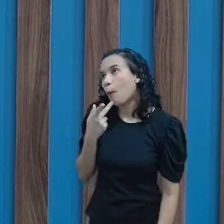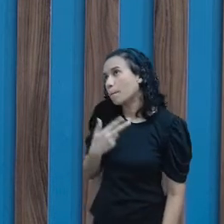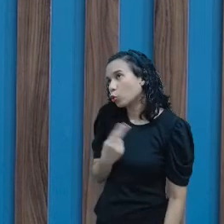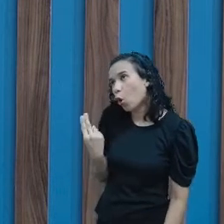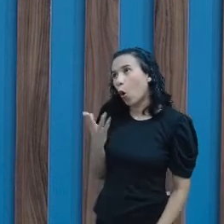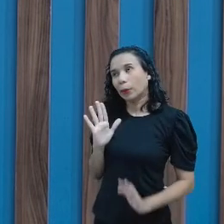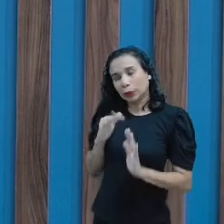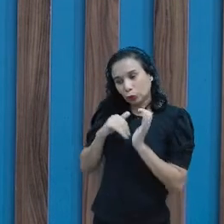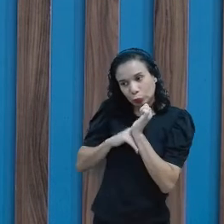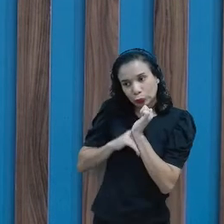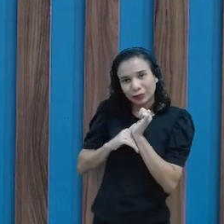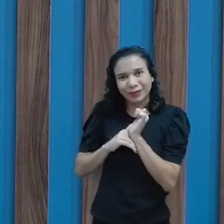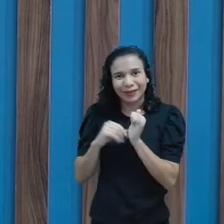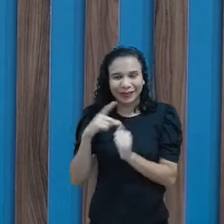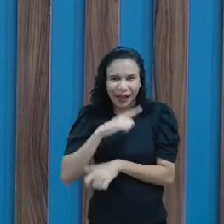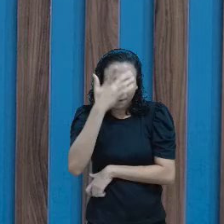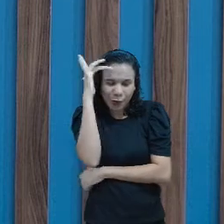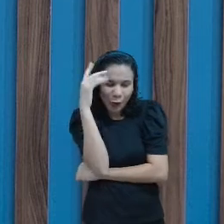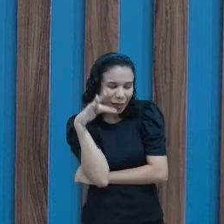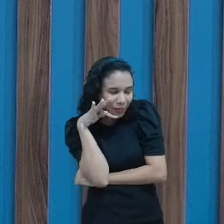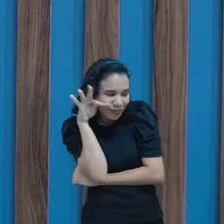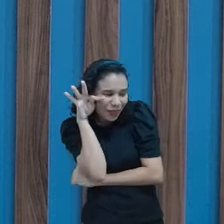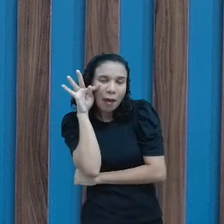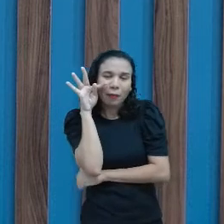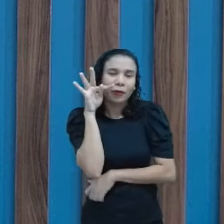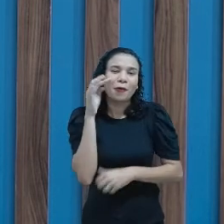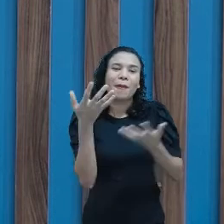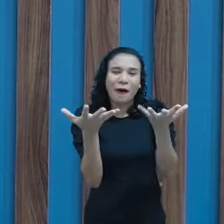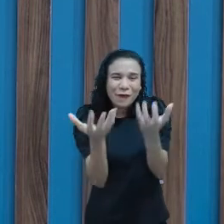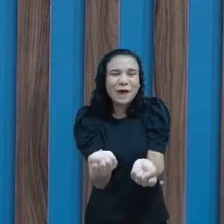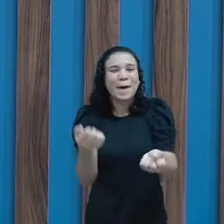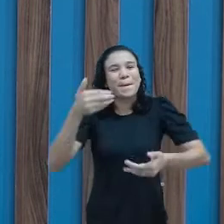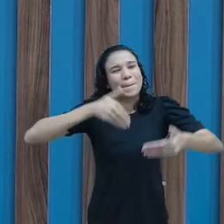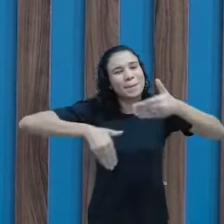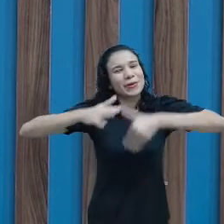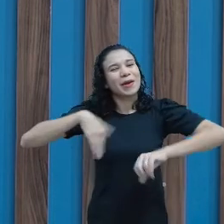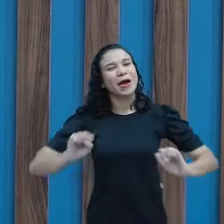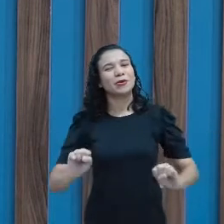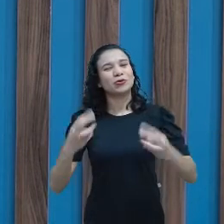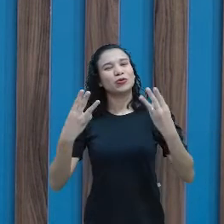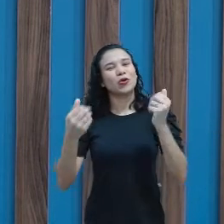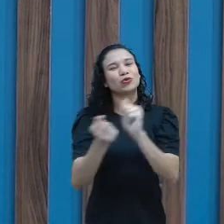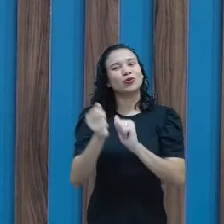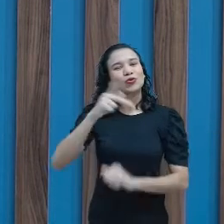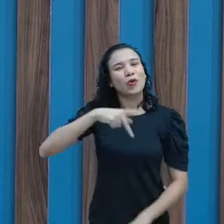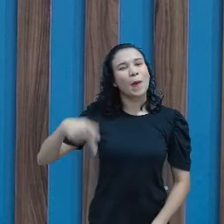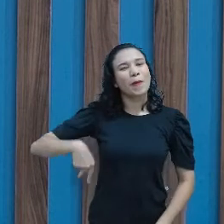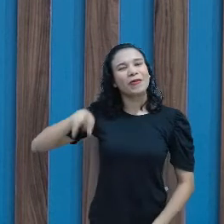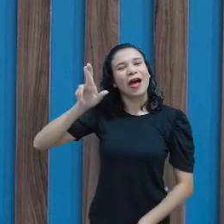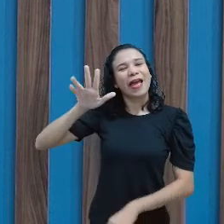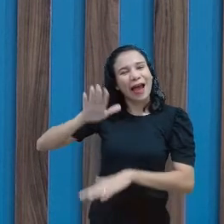sempre os coleguinhas que são mais acanhadinhos, né? Vamos participar. Hoje é show de bola com o professor Ricardinho